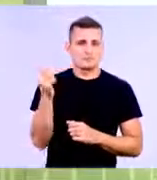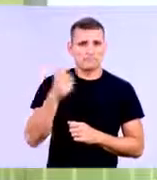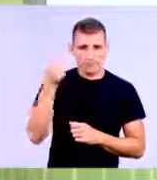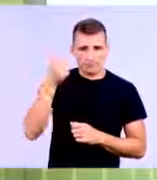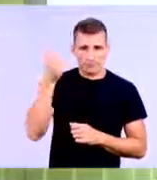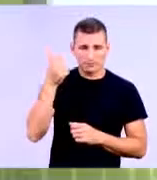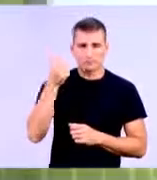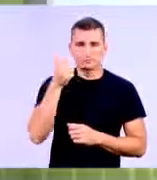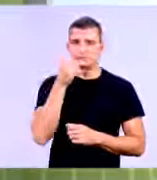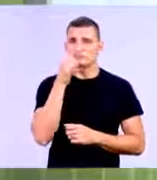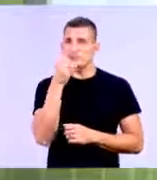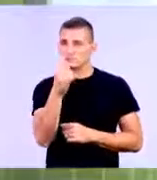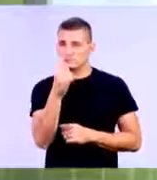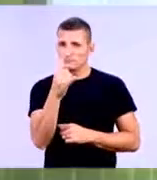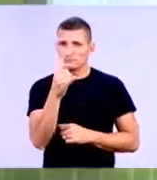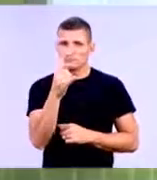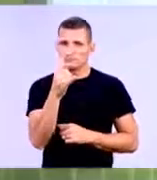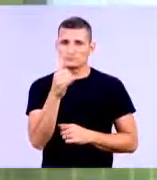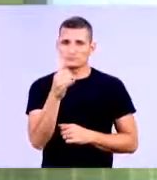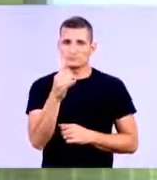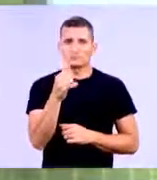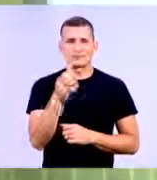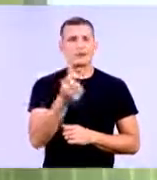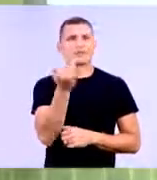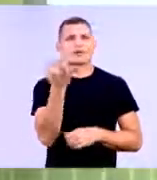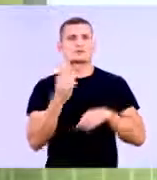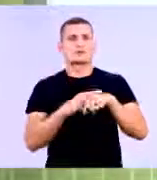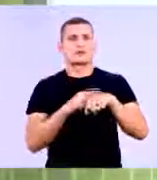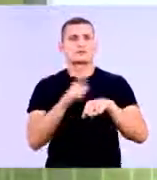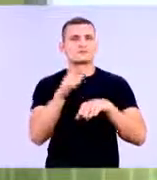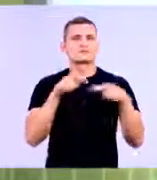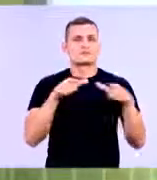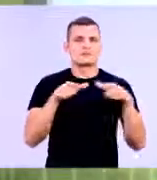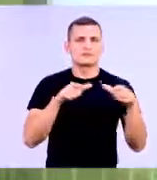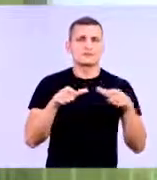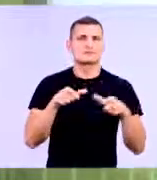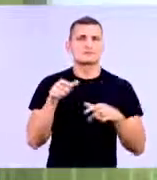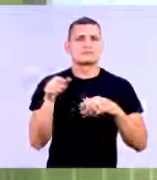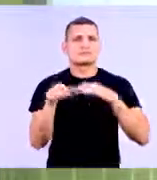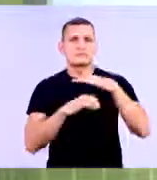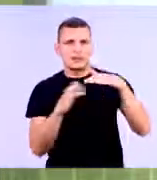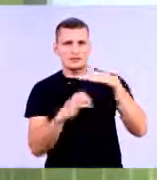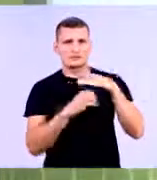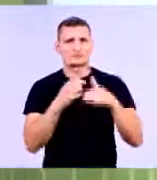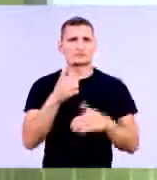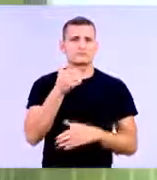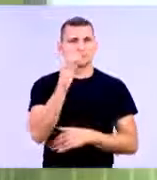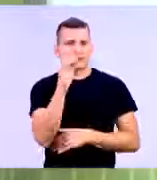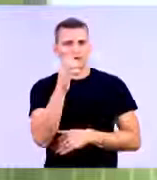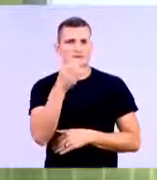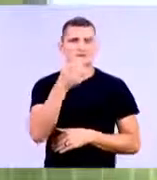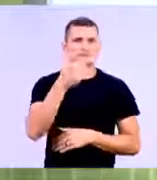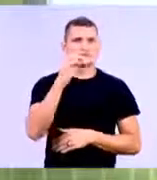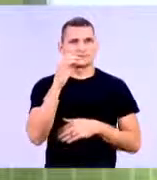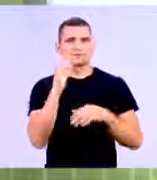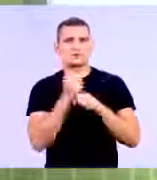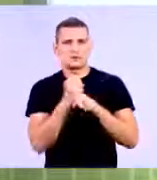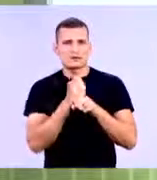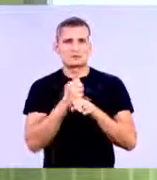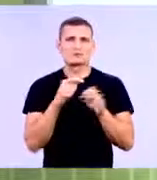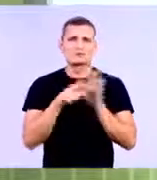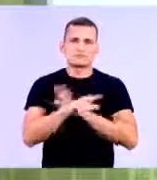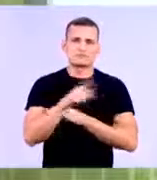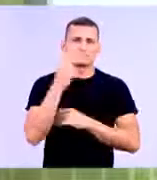tempo vocês trabalham numa determinada empresa? Ah, tem 10 anos, 20 anos. Ah, então tá bom. Pergunte dos pais de